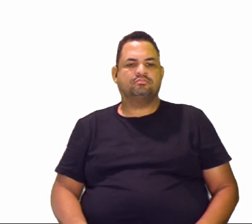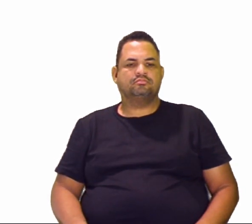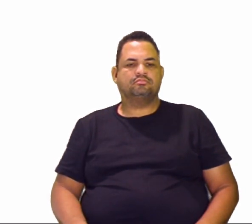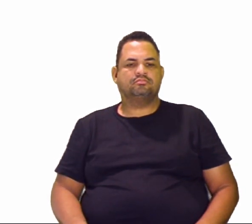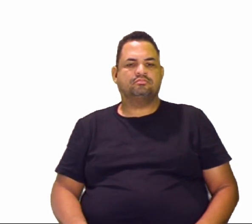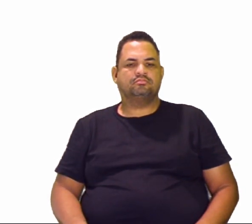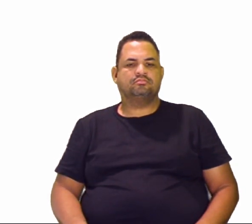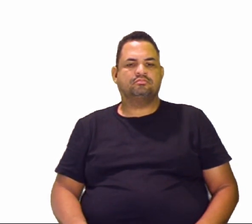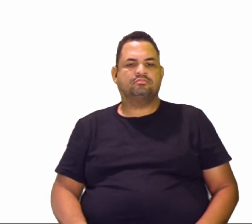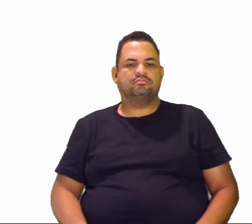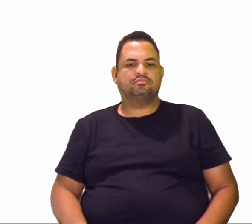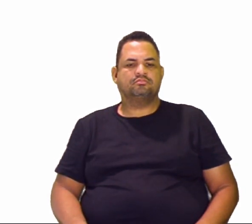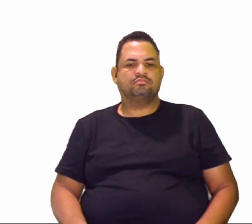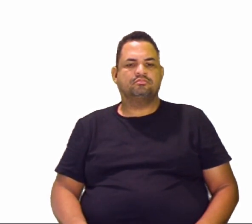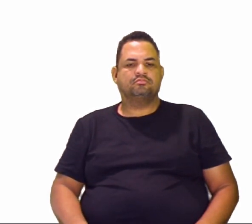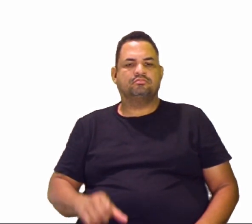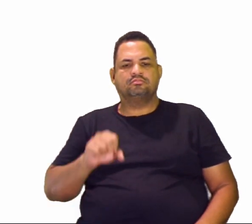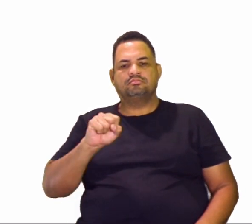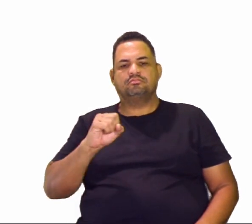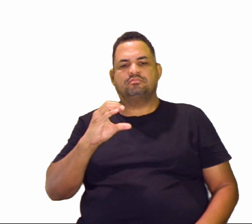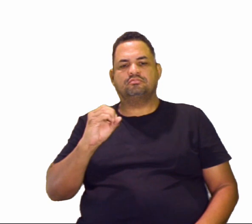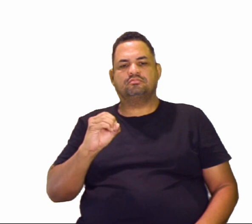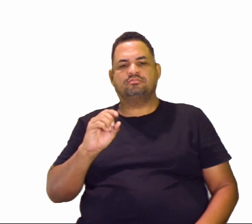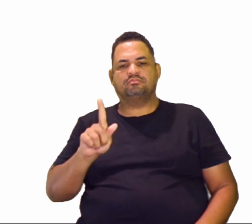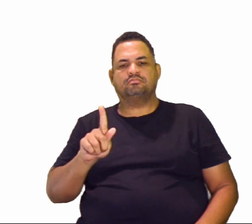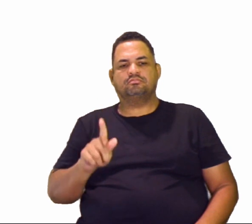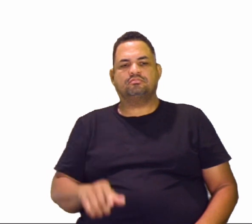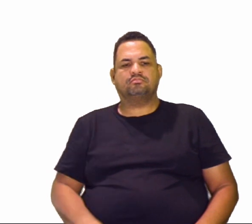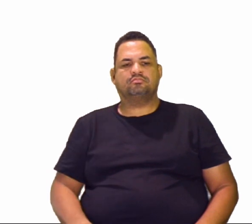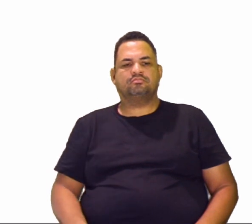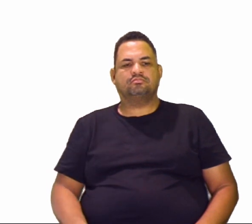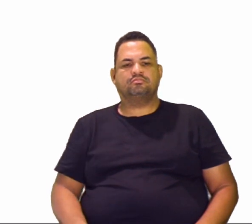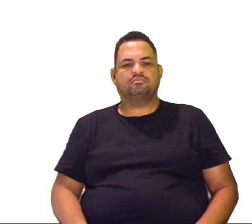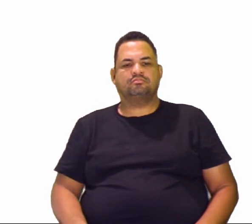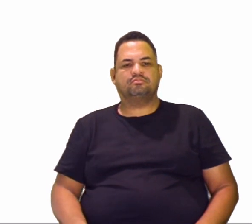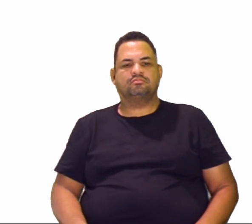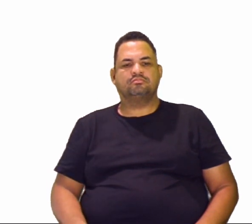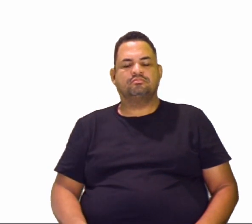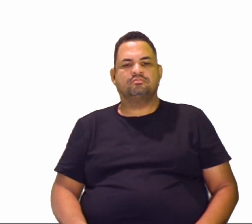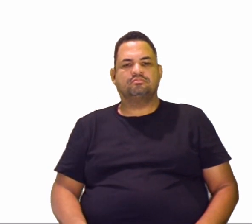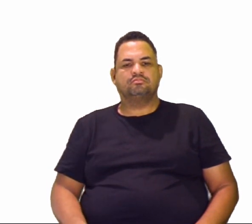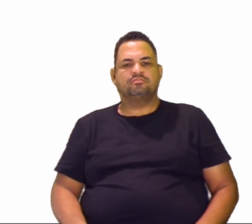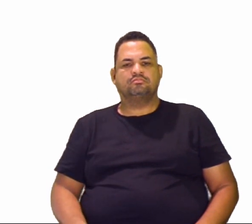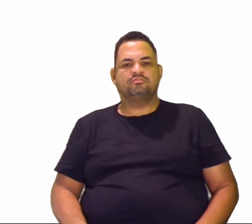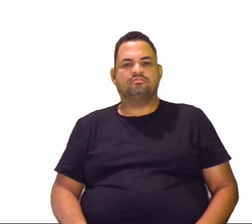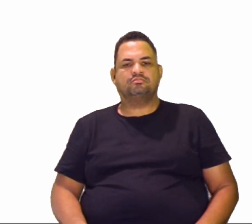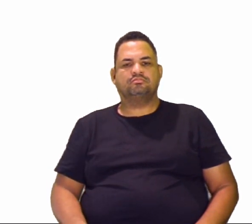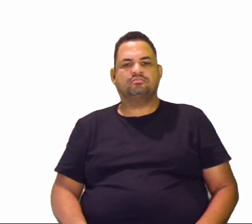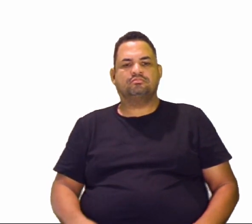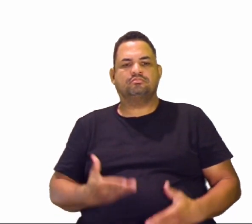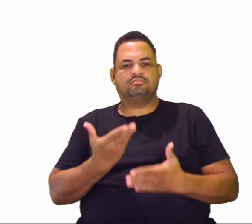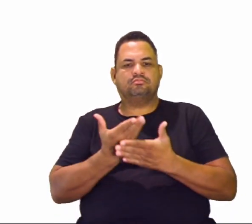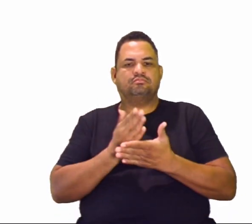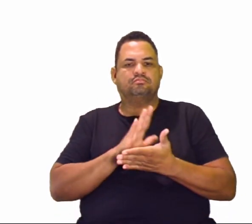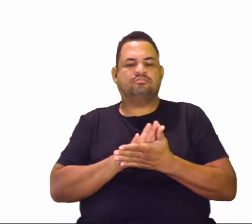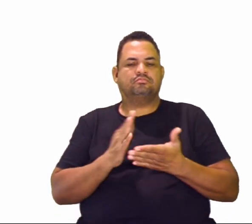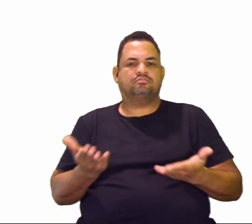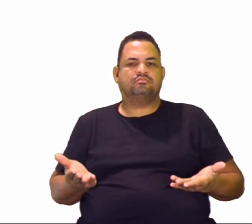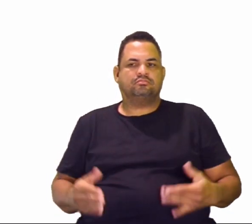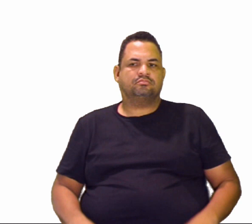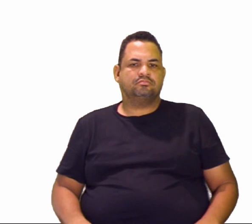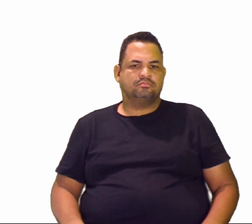consequentemente, 80 gramas deste gás. Então, aqui a